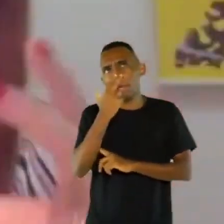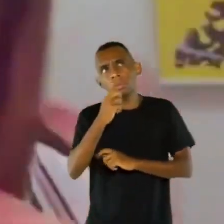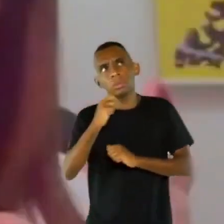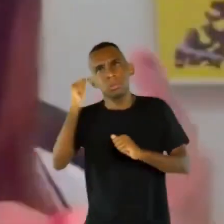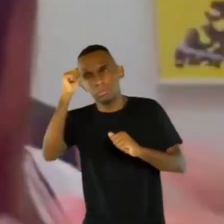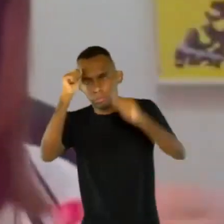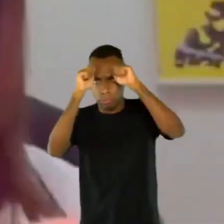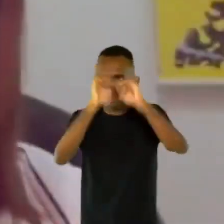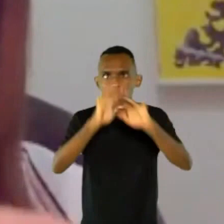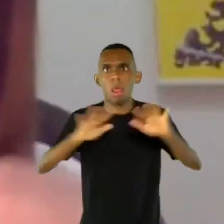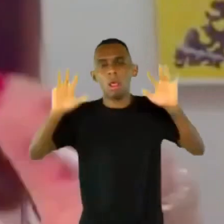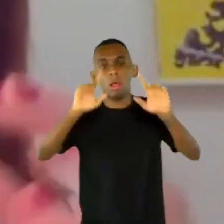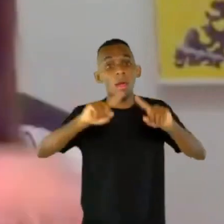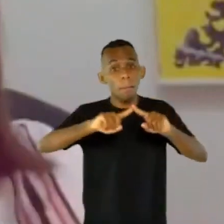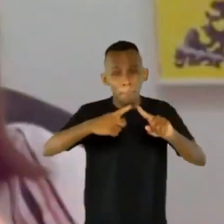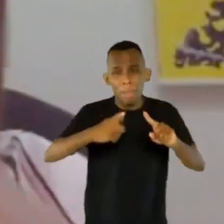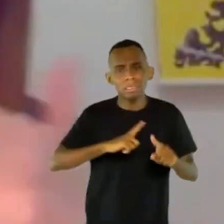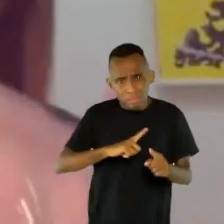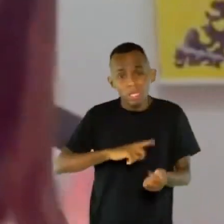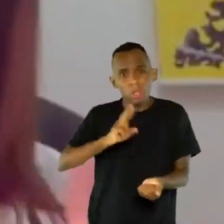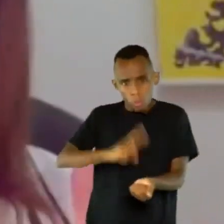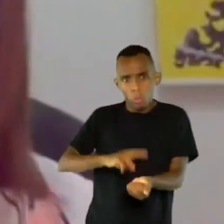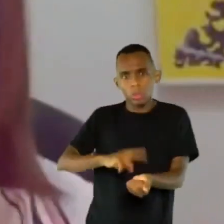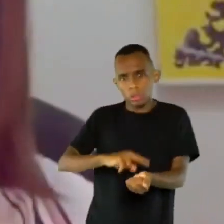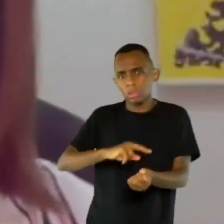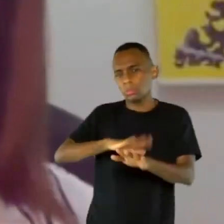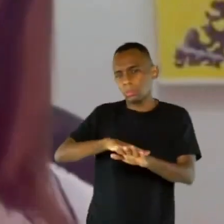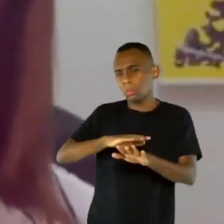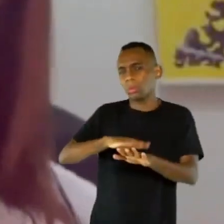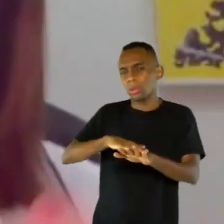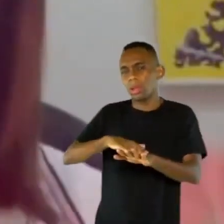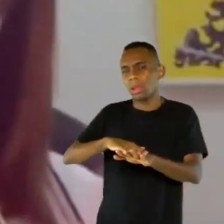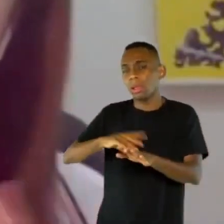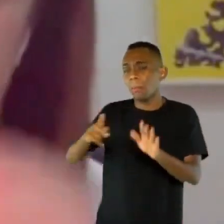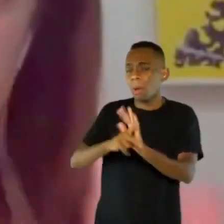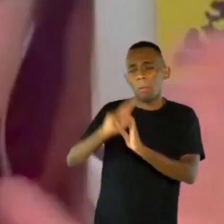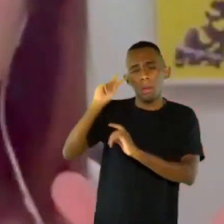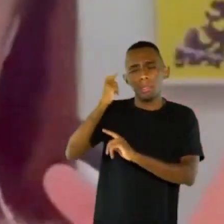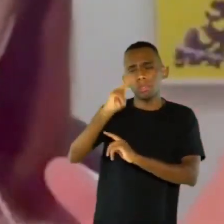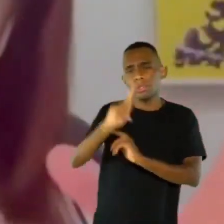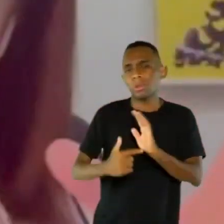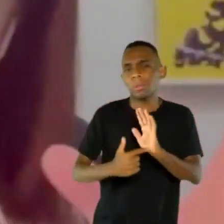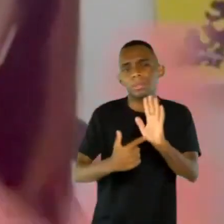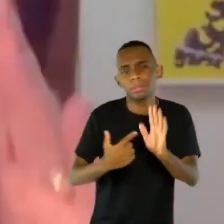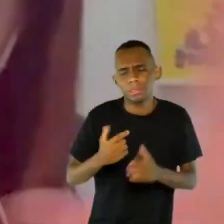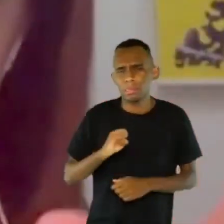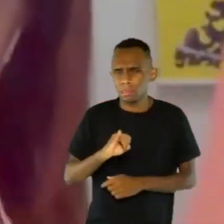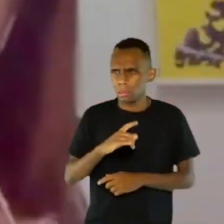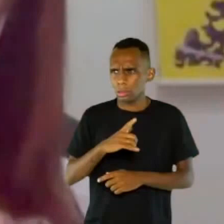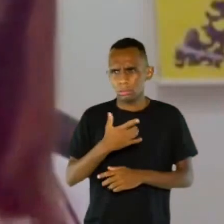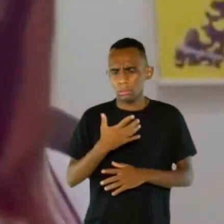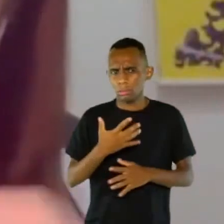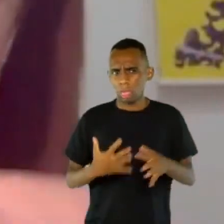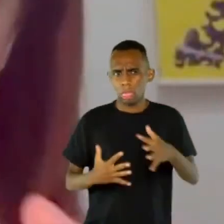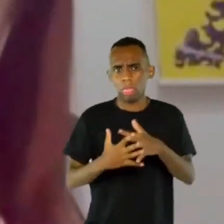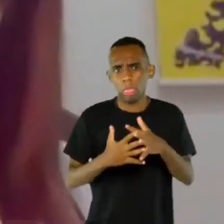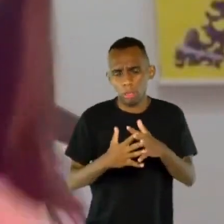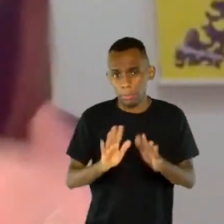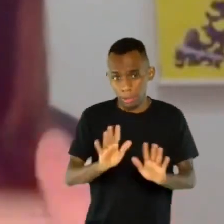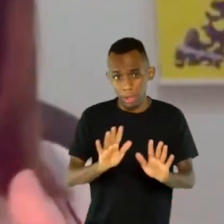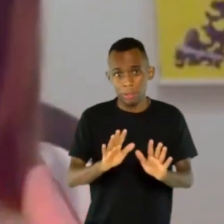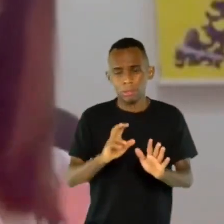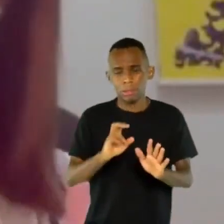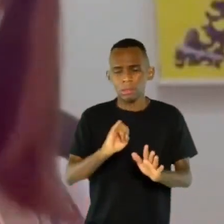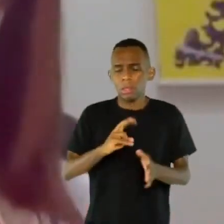de... Mas não, tem um ritmo que a história vai te dando, entendeu? E se você não atrapalhar, se você só